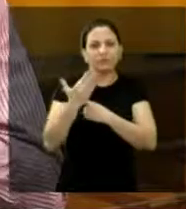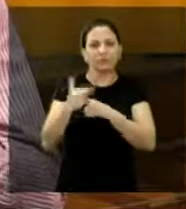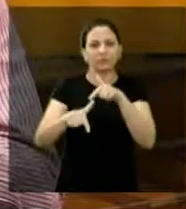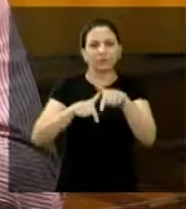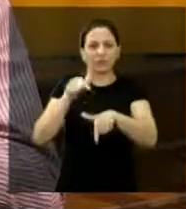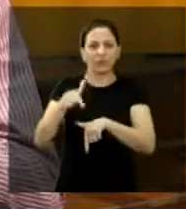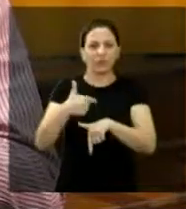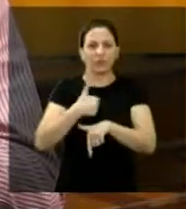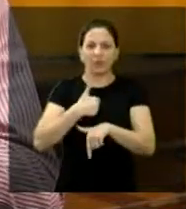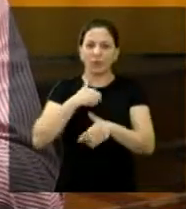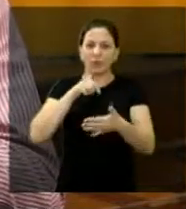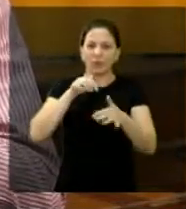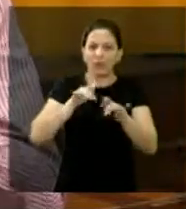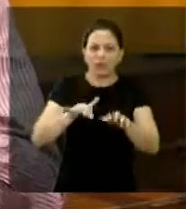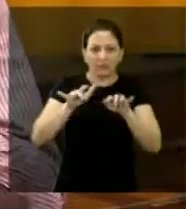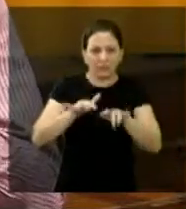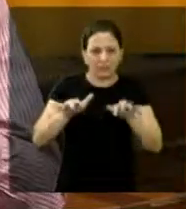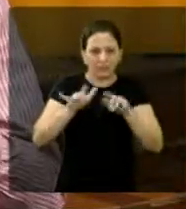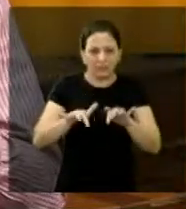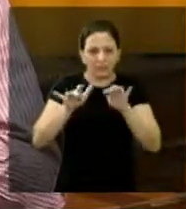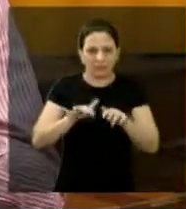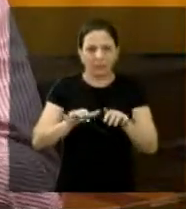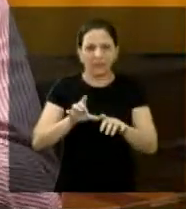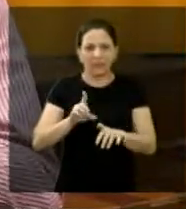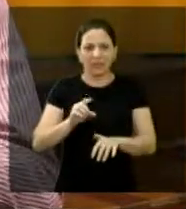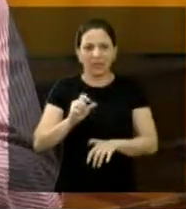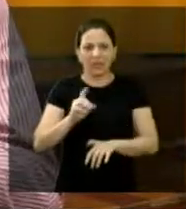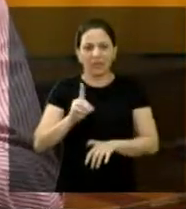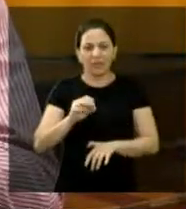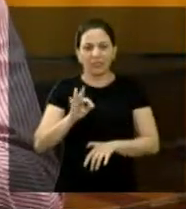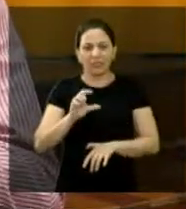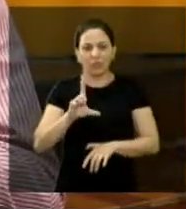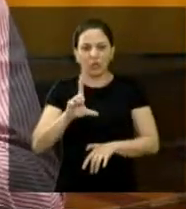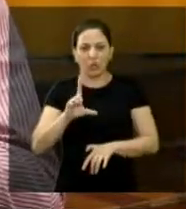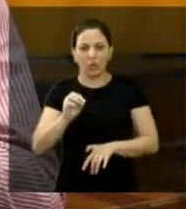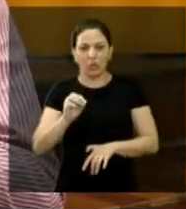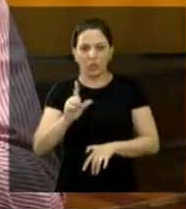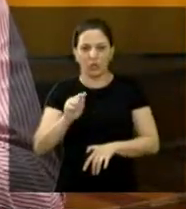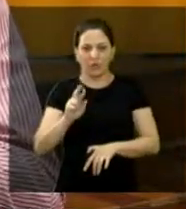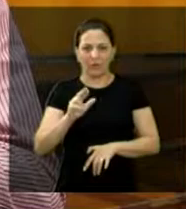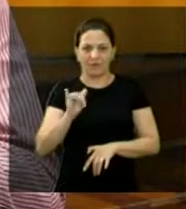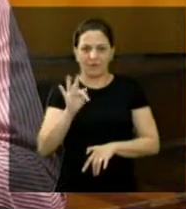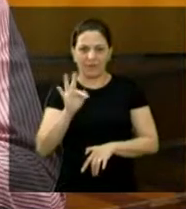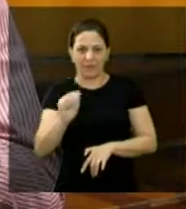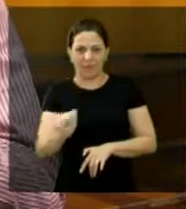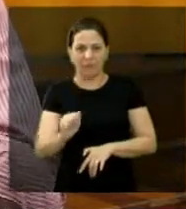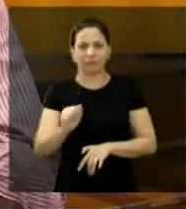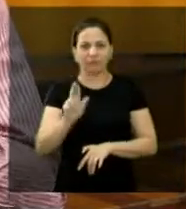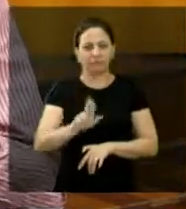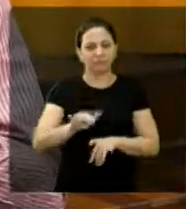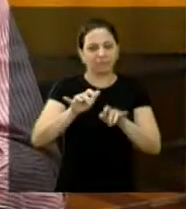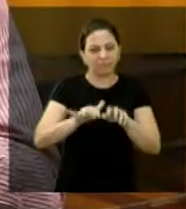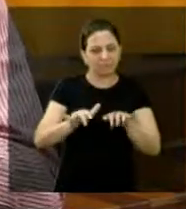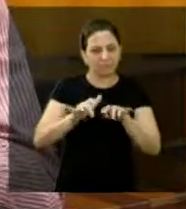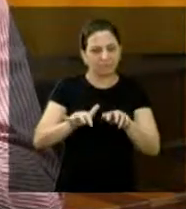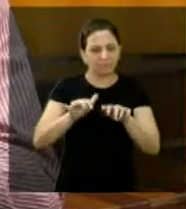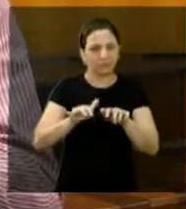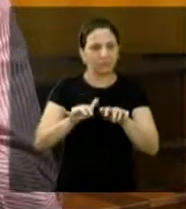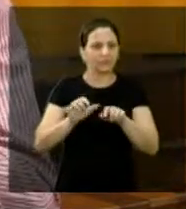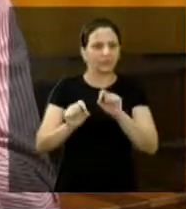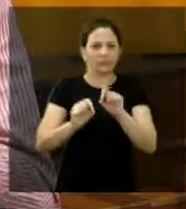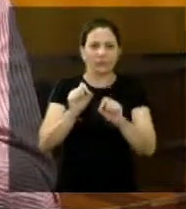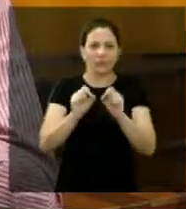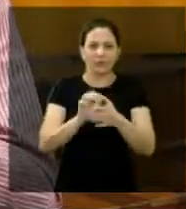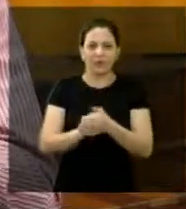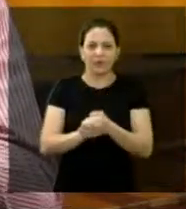era um datilógrafo razoável, naquele tempo era tudo na base da máquina de escrever. Fui um aluno razoável também